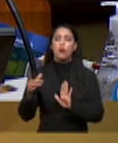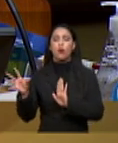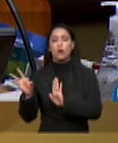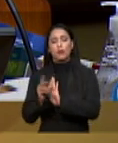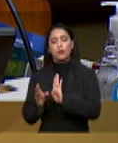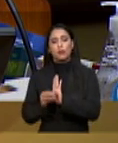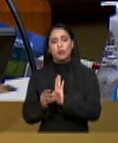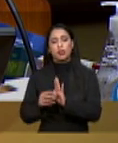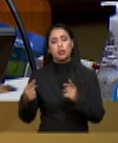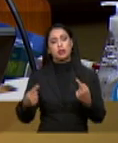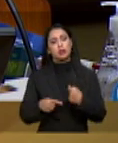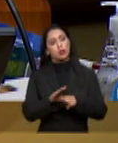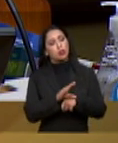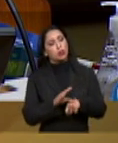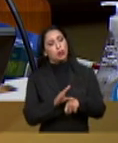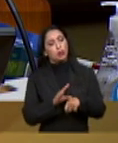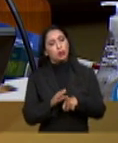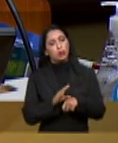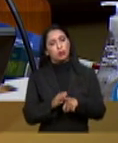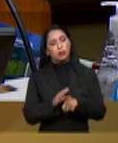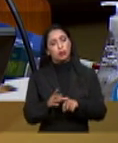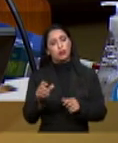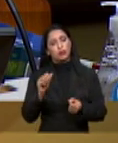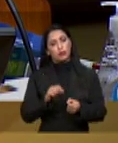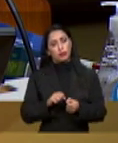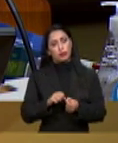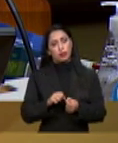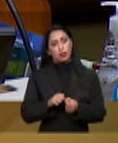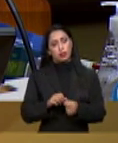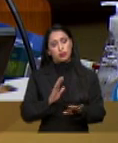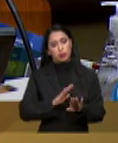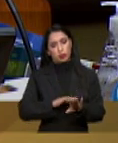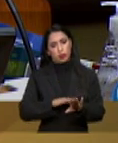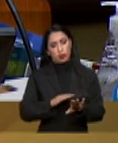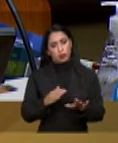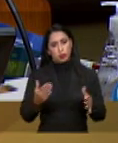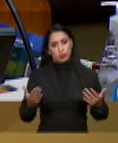de inconstitucionalidade levantados pelo autor.